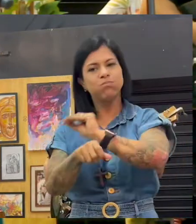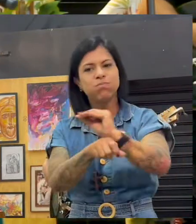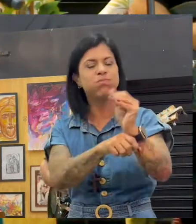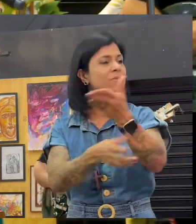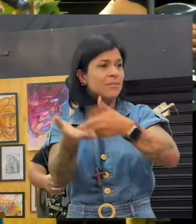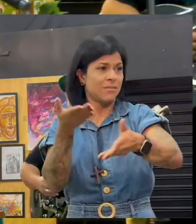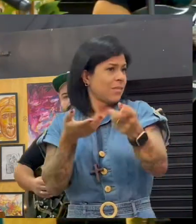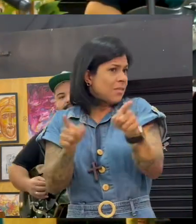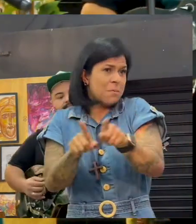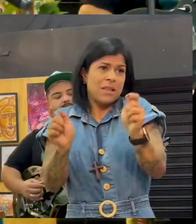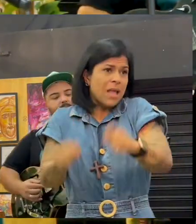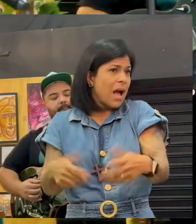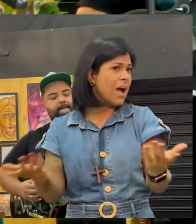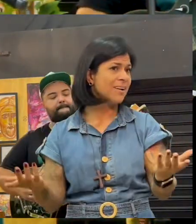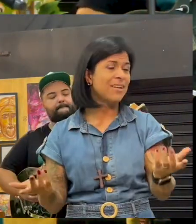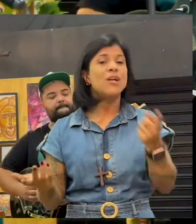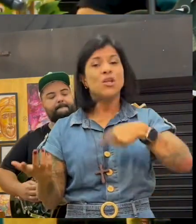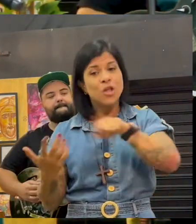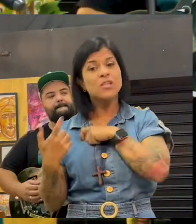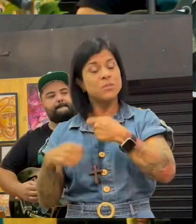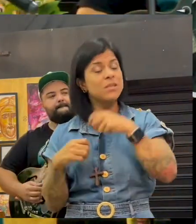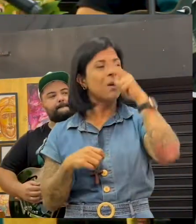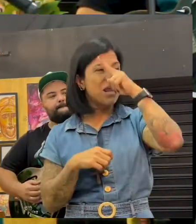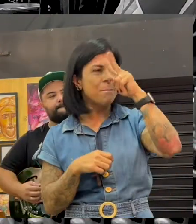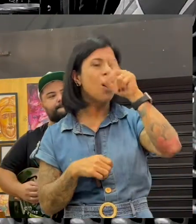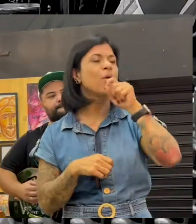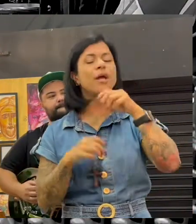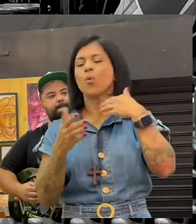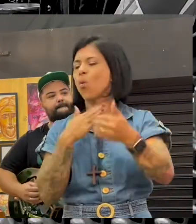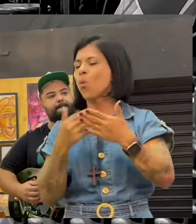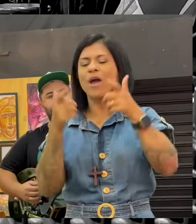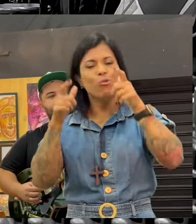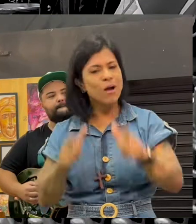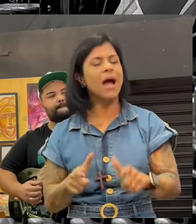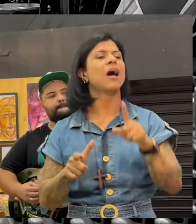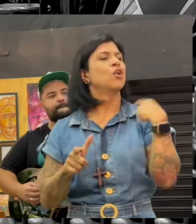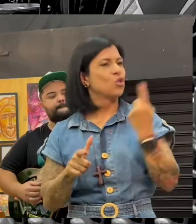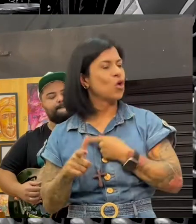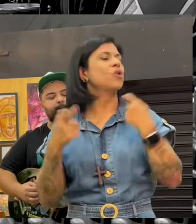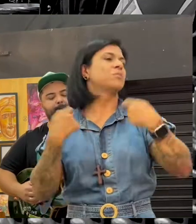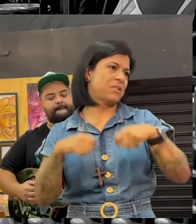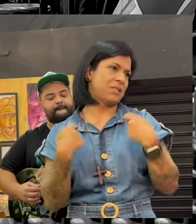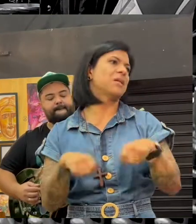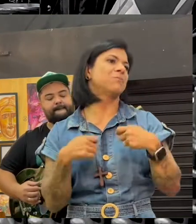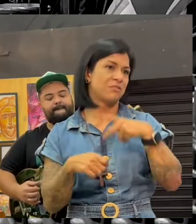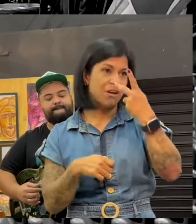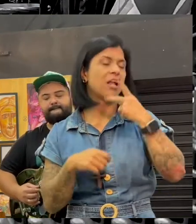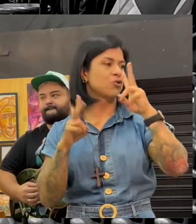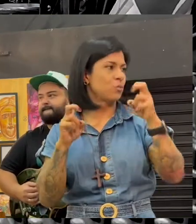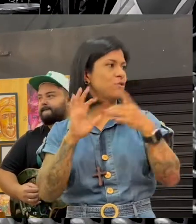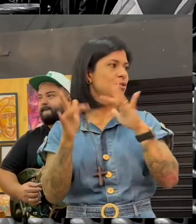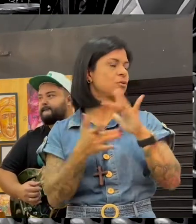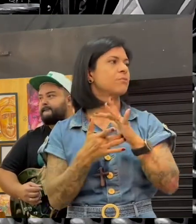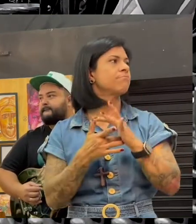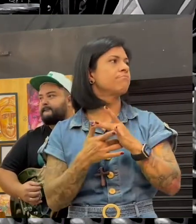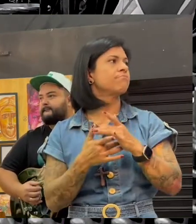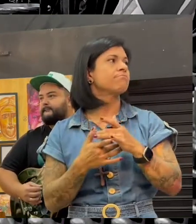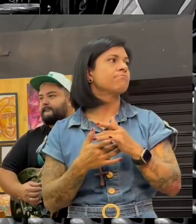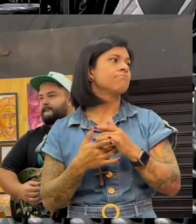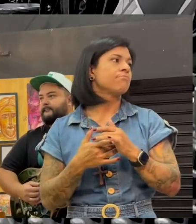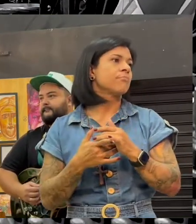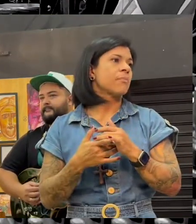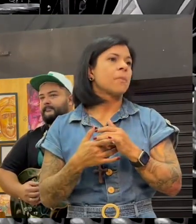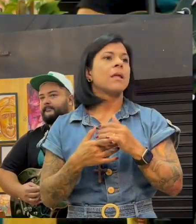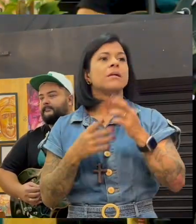Então, lembre-se disso. Todo cristão é um missionário ou é um impostor. Então, eu espero que você não seja um impostor ou